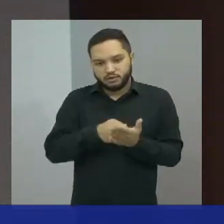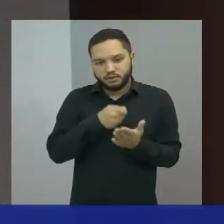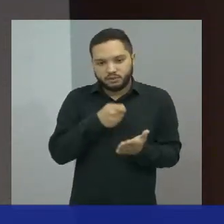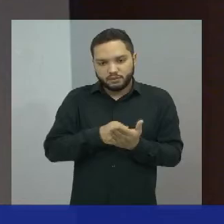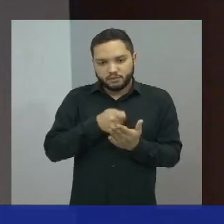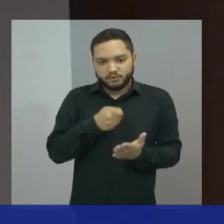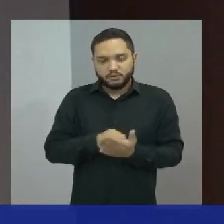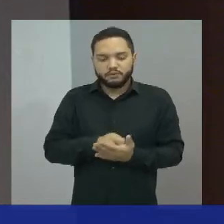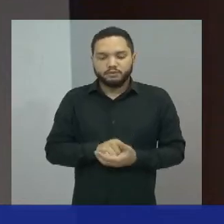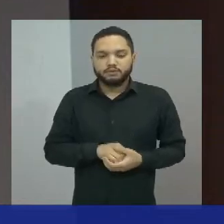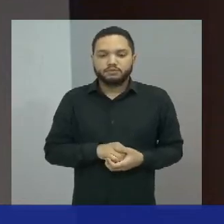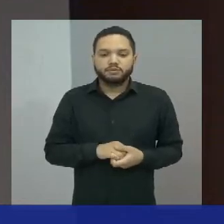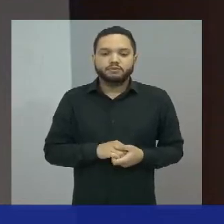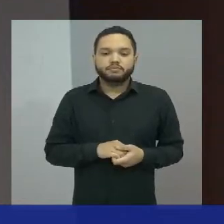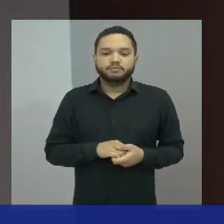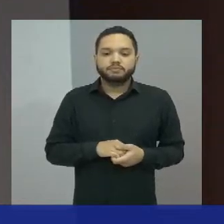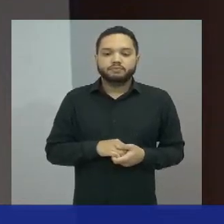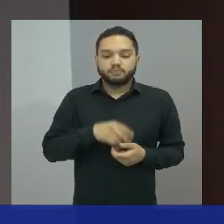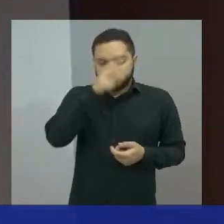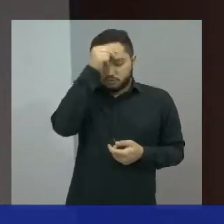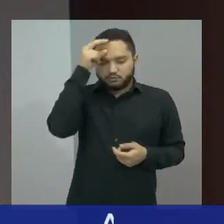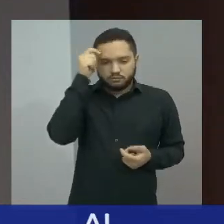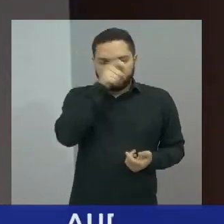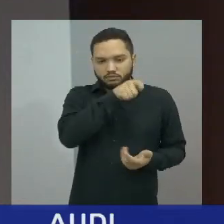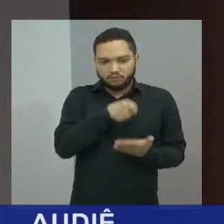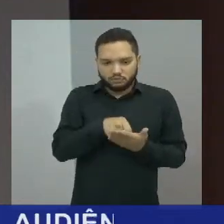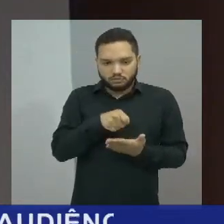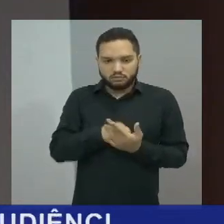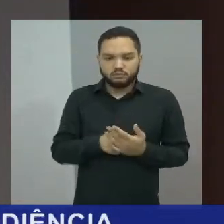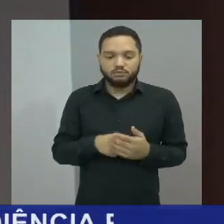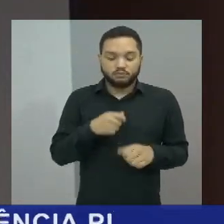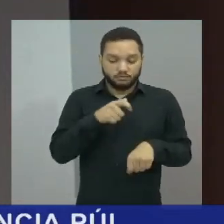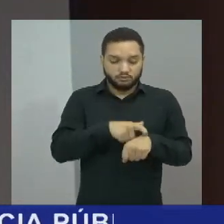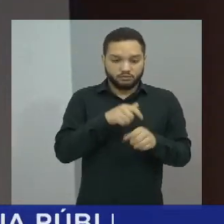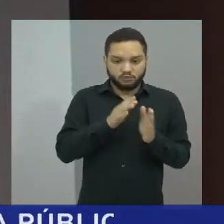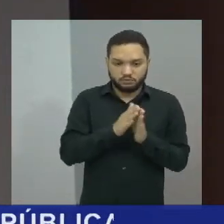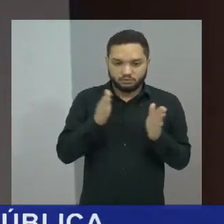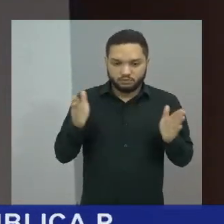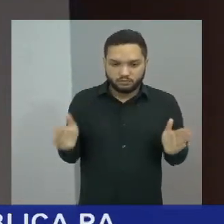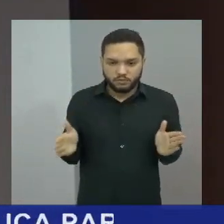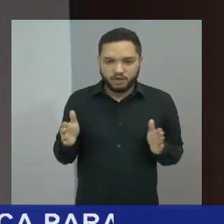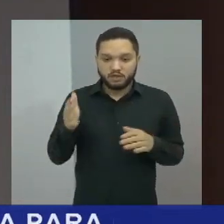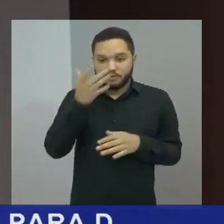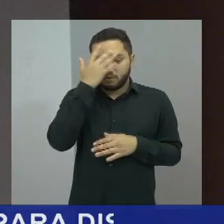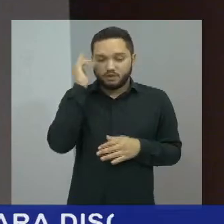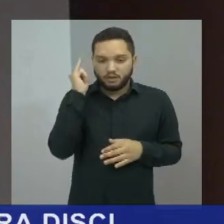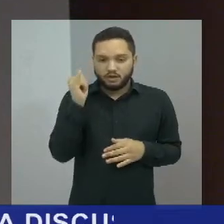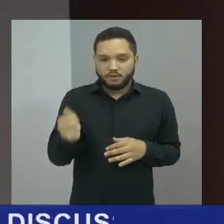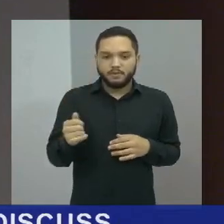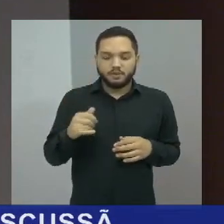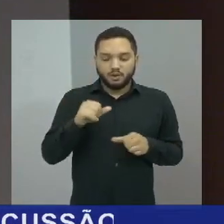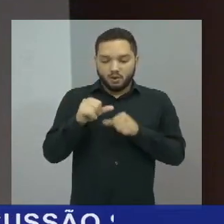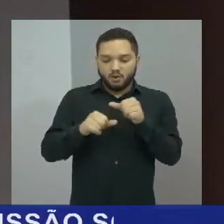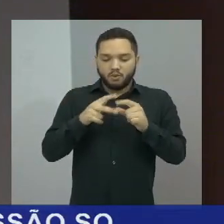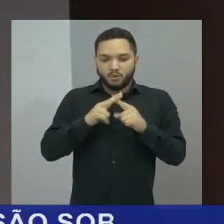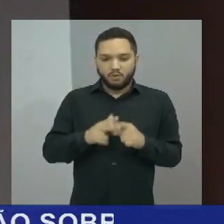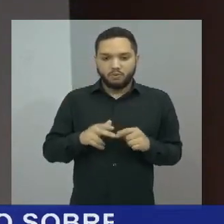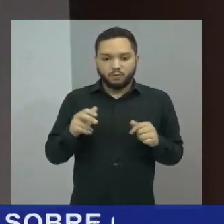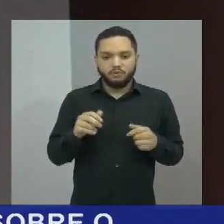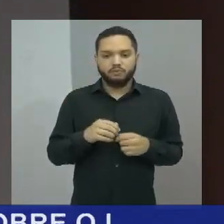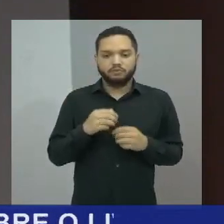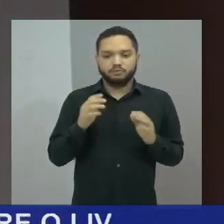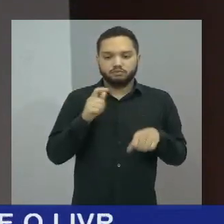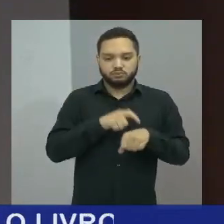fiscais municipais. Conceder um prazo maior na advertência para a pessoa se regularizar, um prazo de